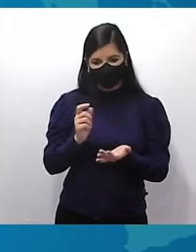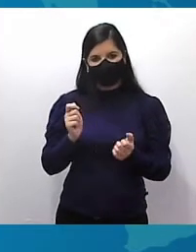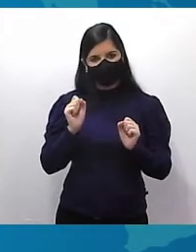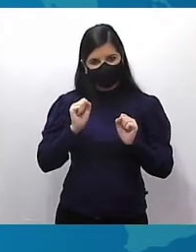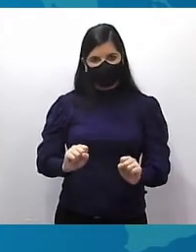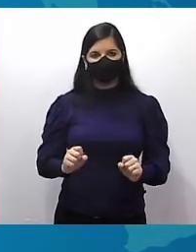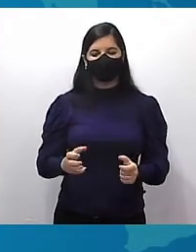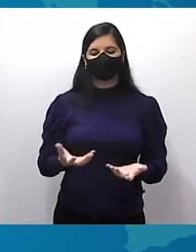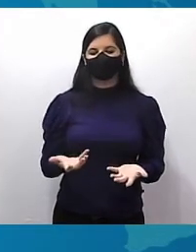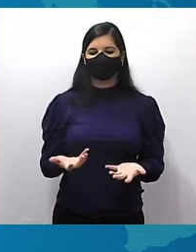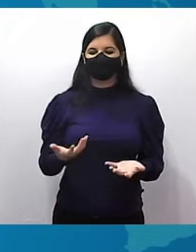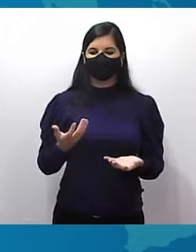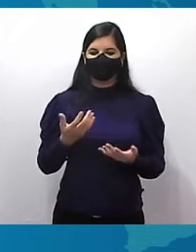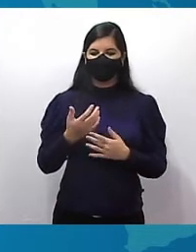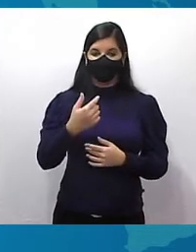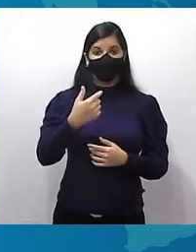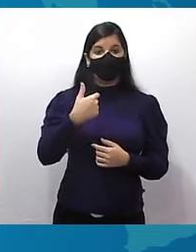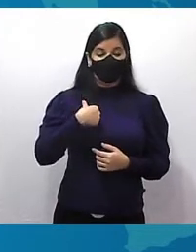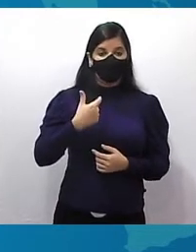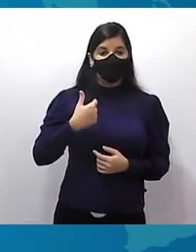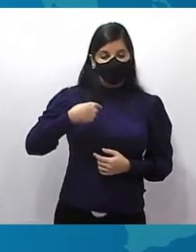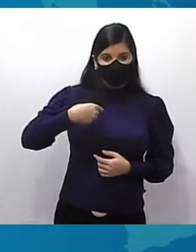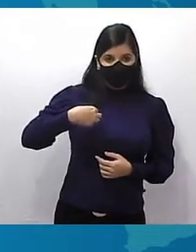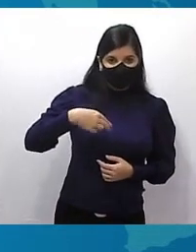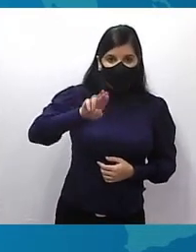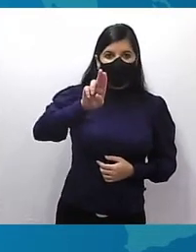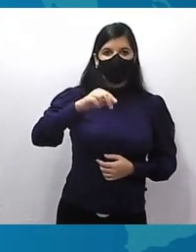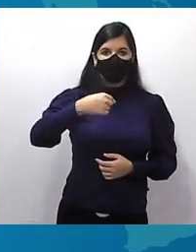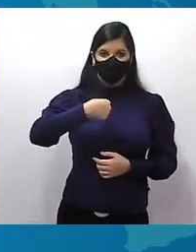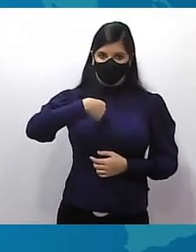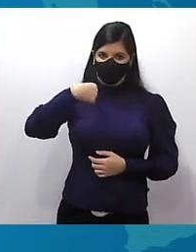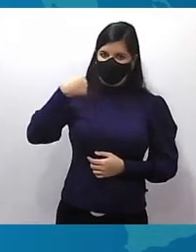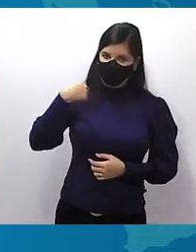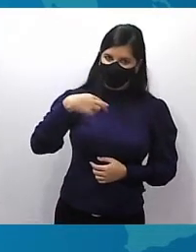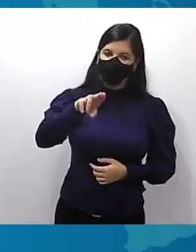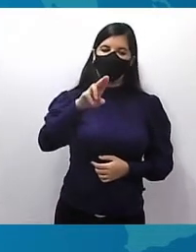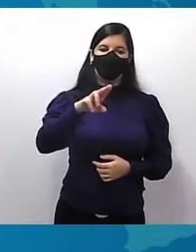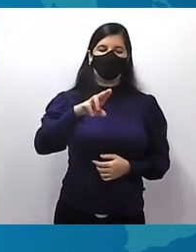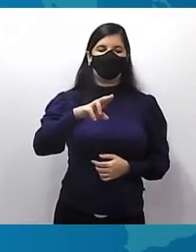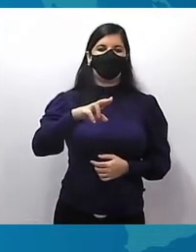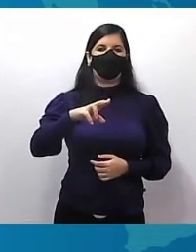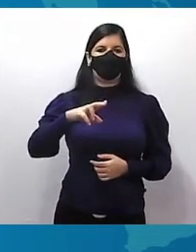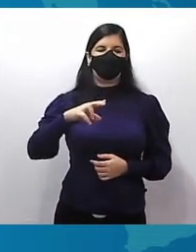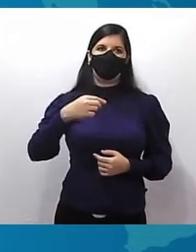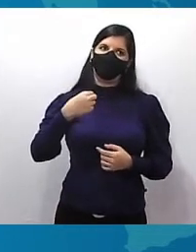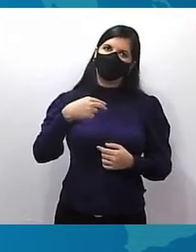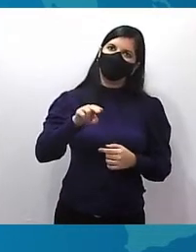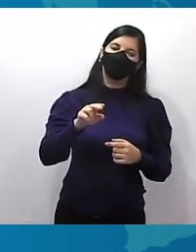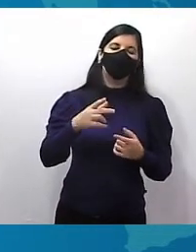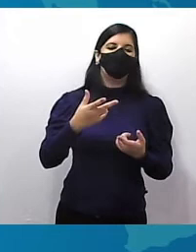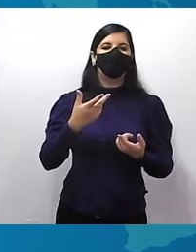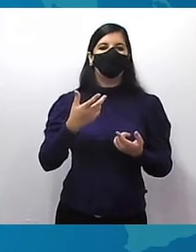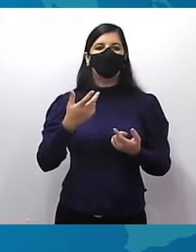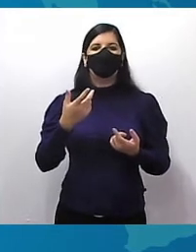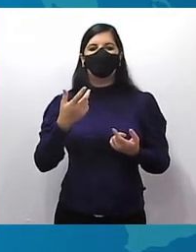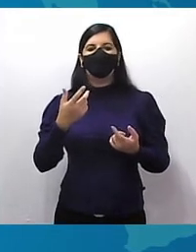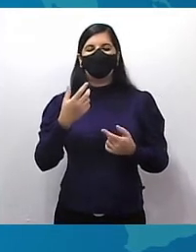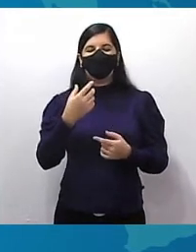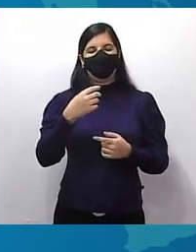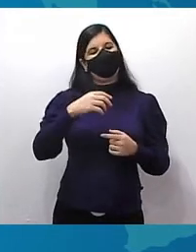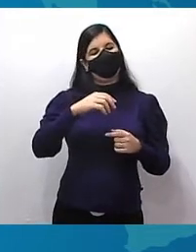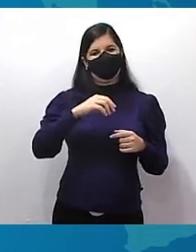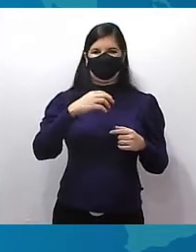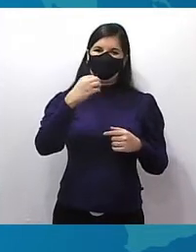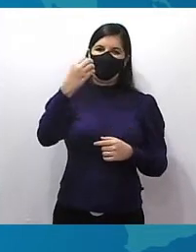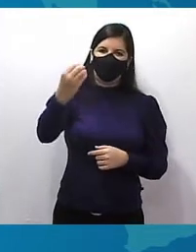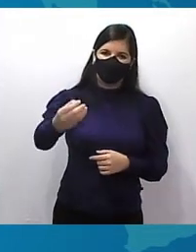casa, I'm going to, e aí a gente utiliza um verbo em seguida, I'm going to buy, I'm going to study, I'm